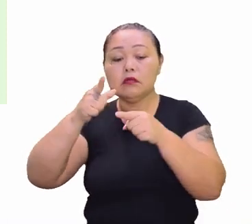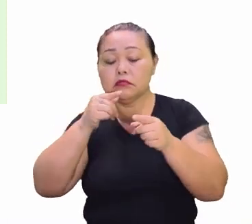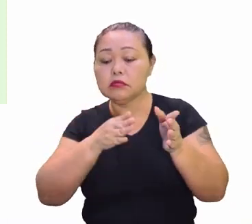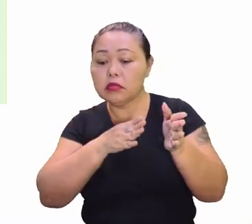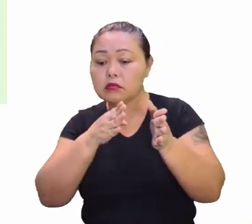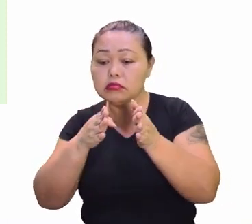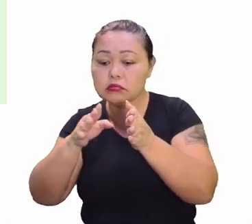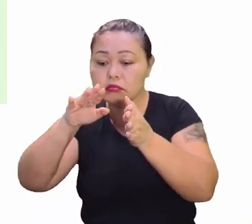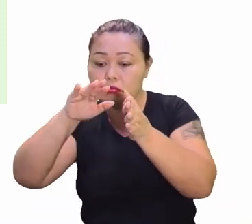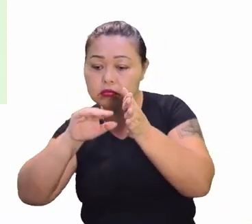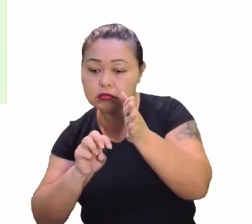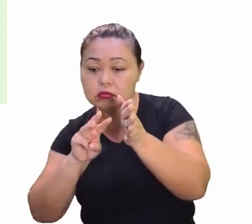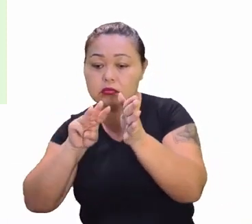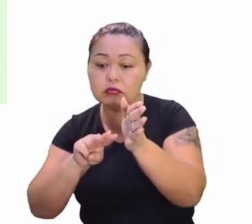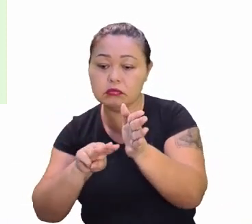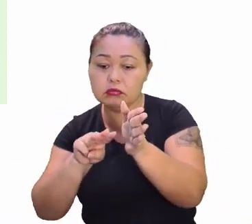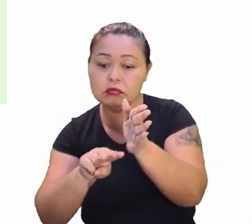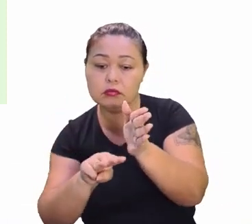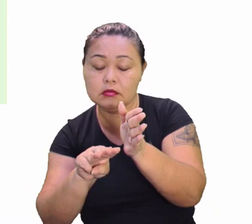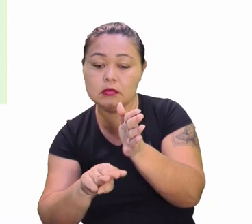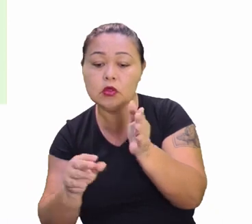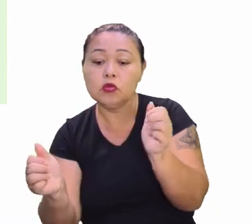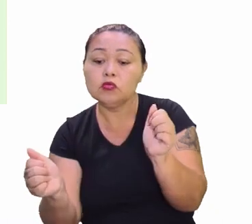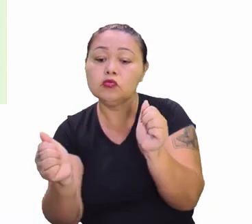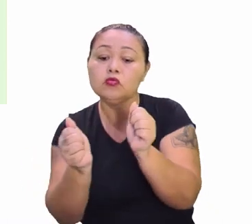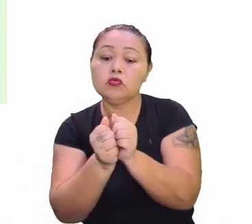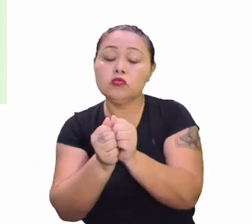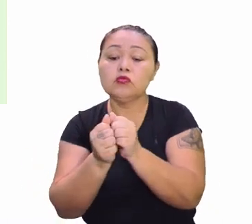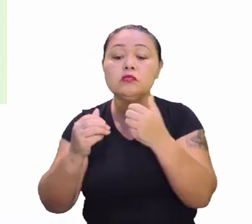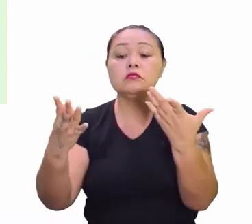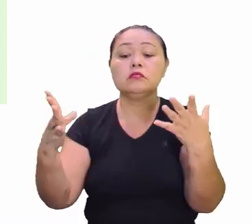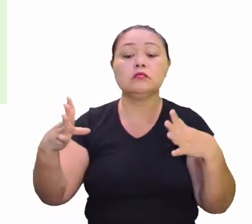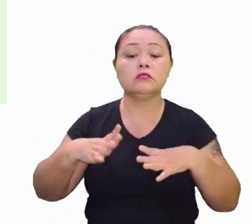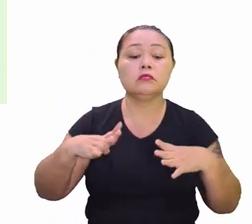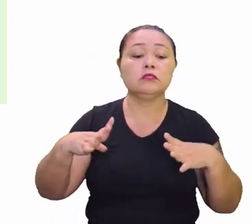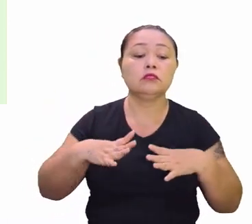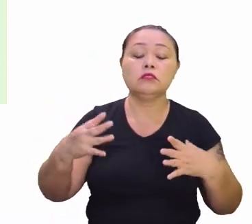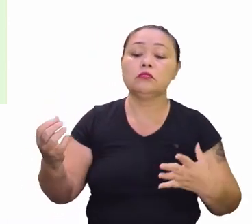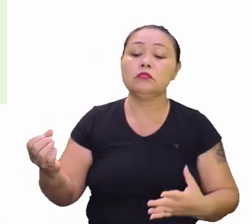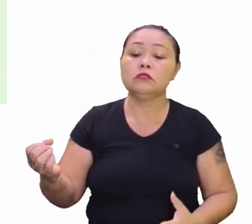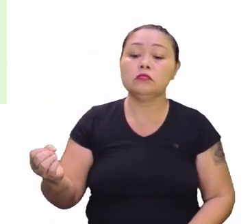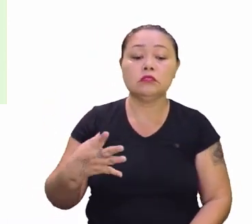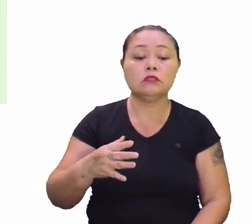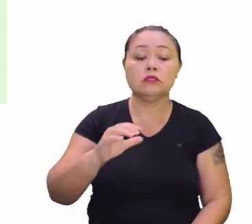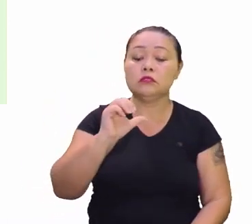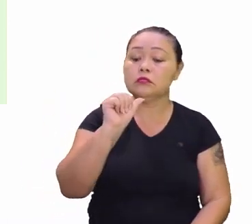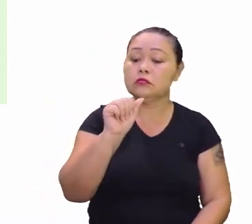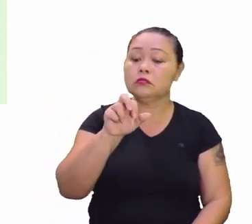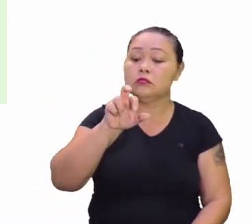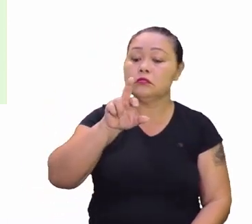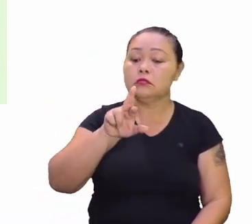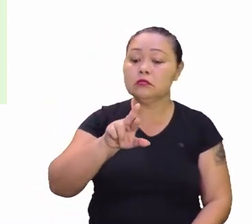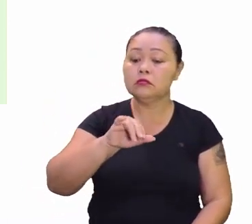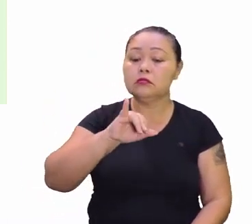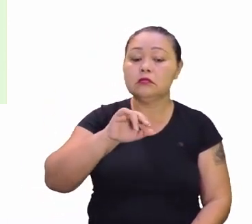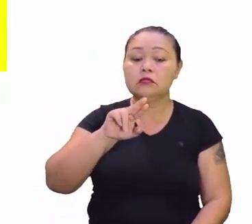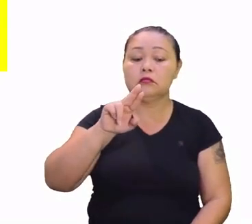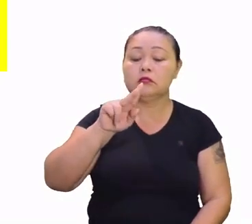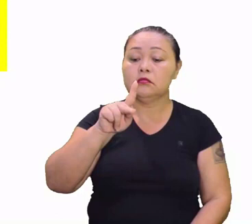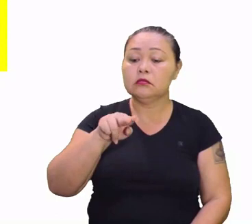no baixo rio Madeira, junto à cidade de Novo Aripuanã.